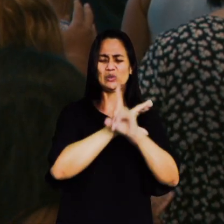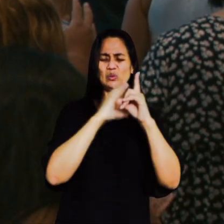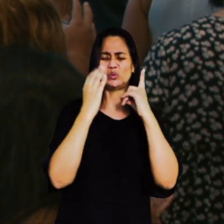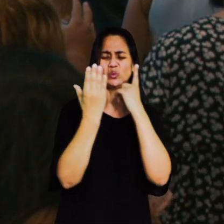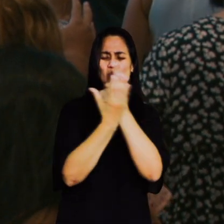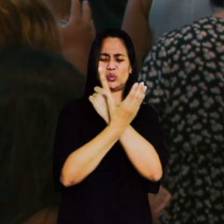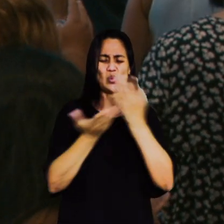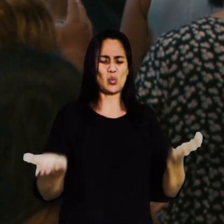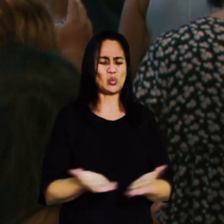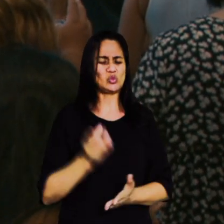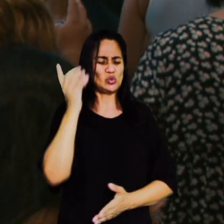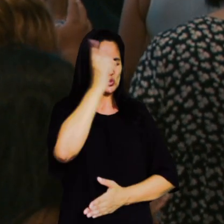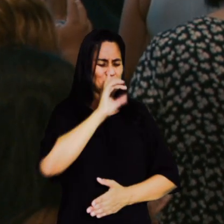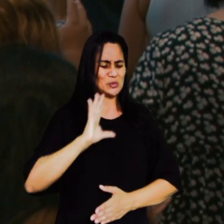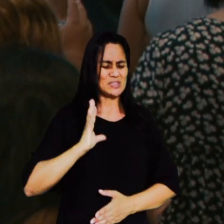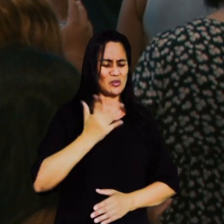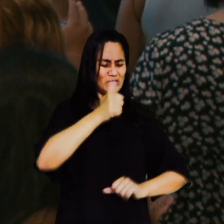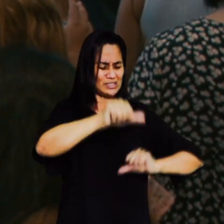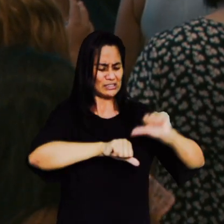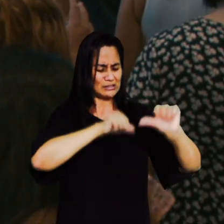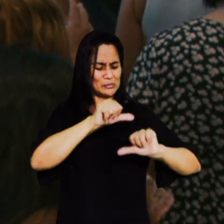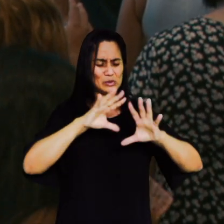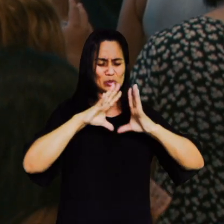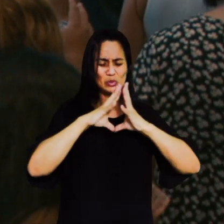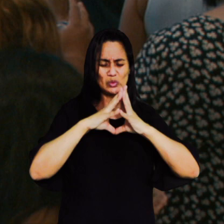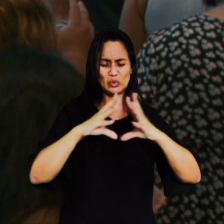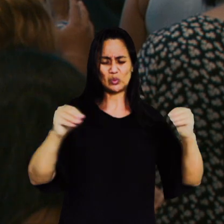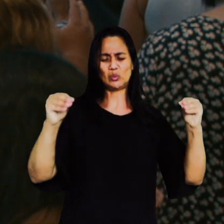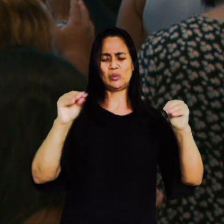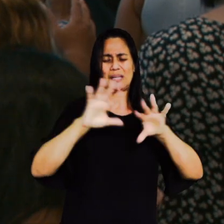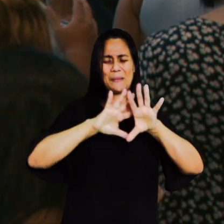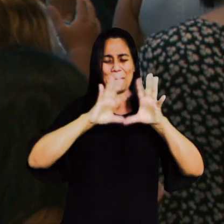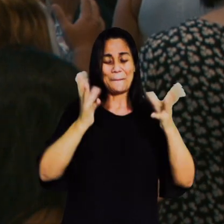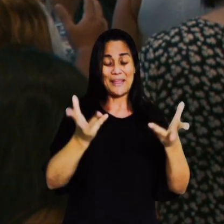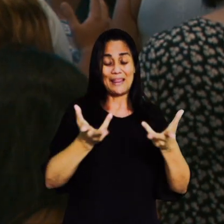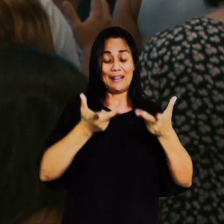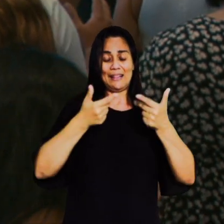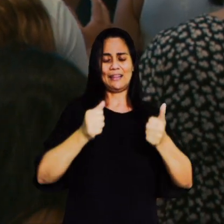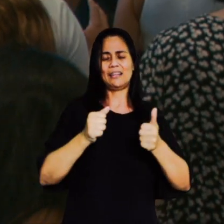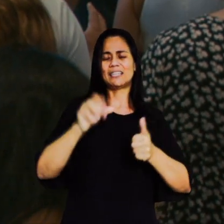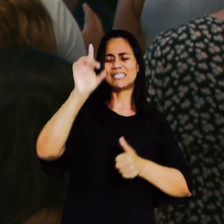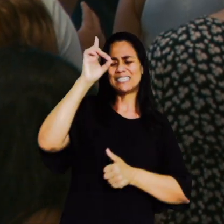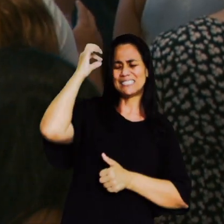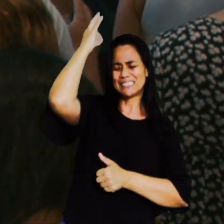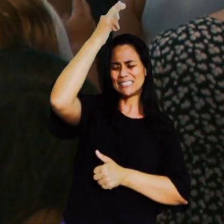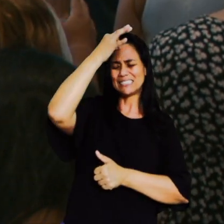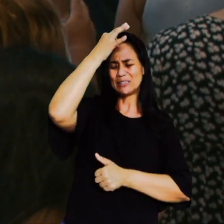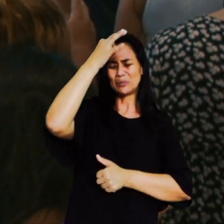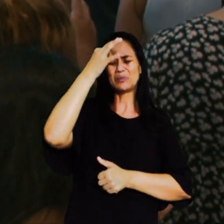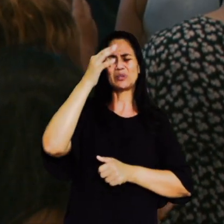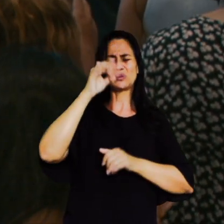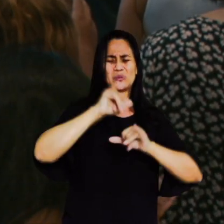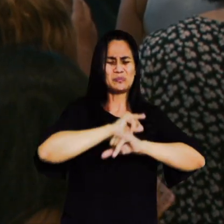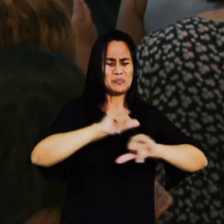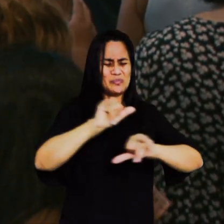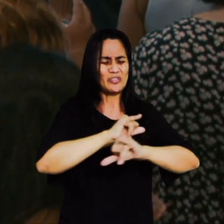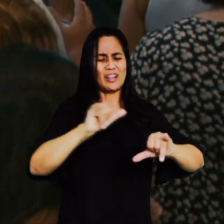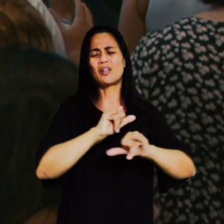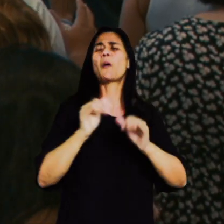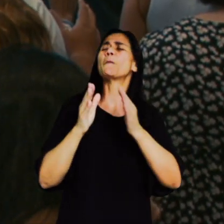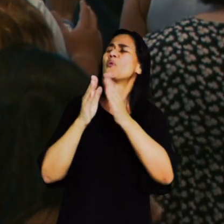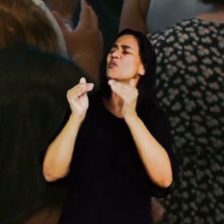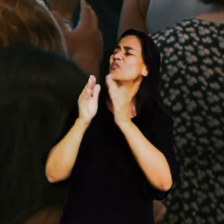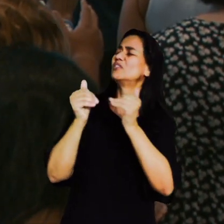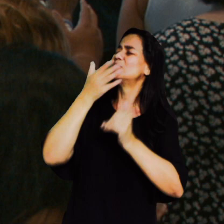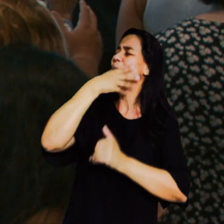de transformação, de cura, de milagres, do mover do teu Espírito. Pai, enche esta casa com